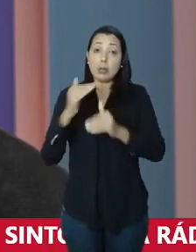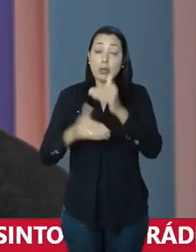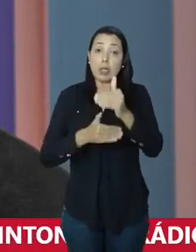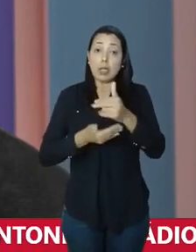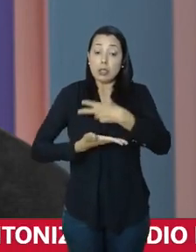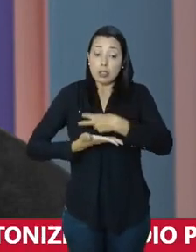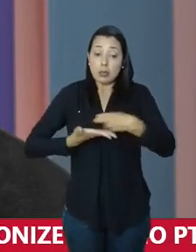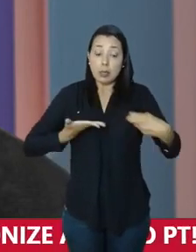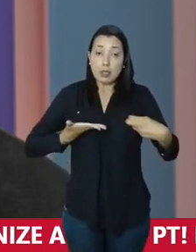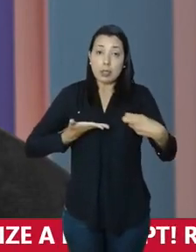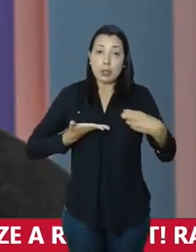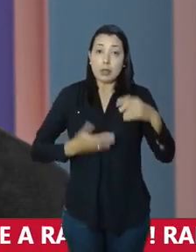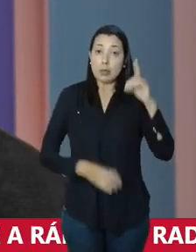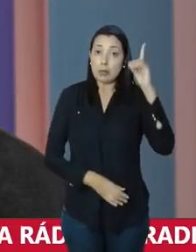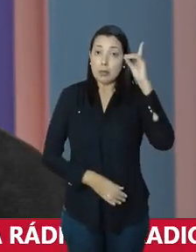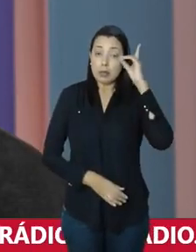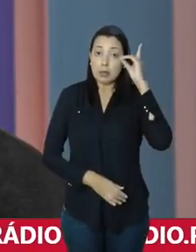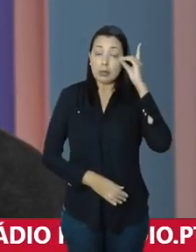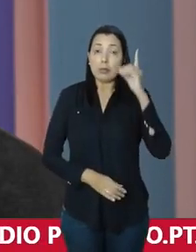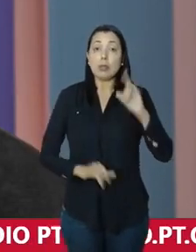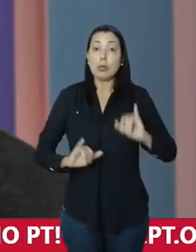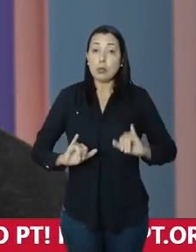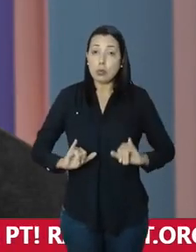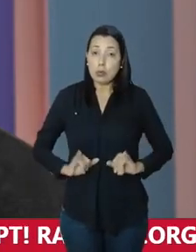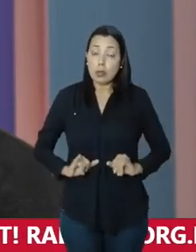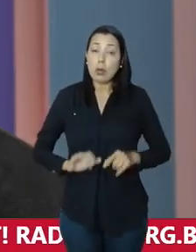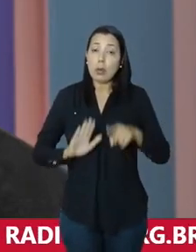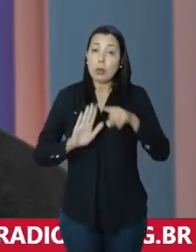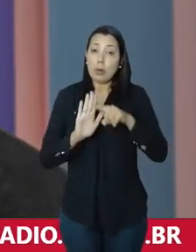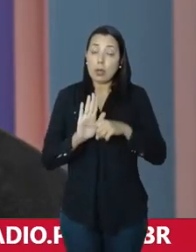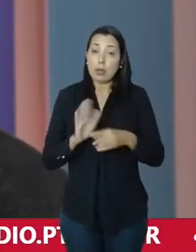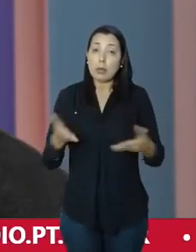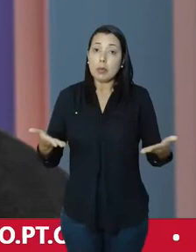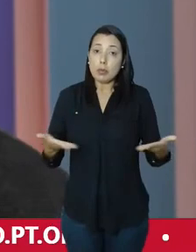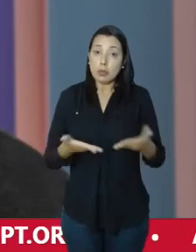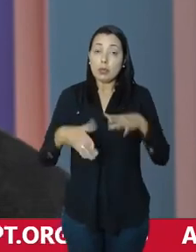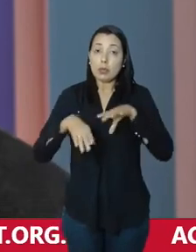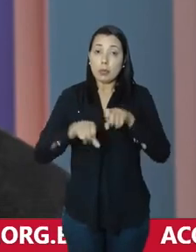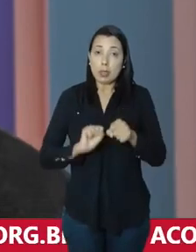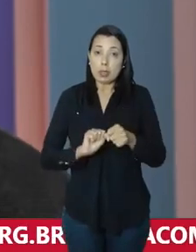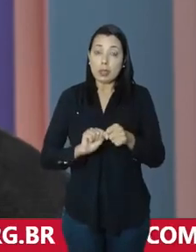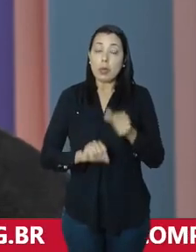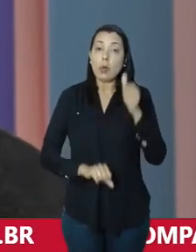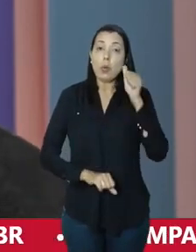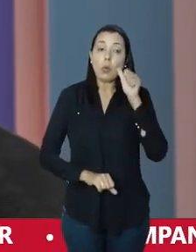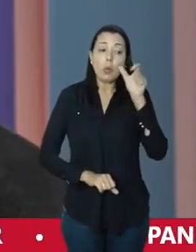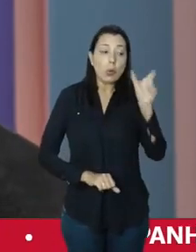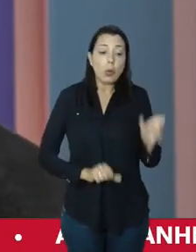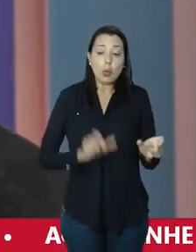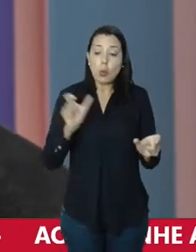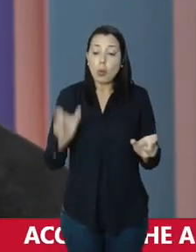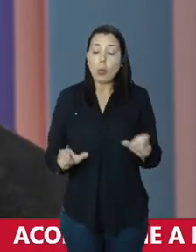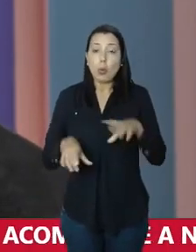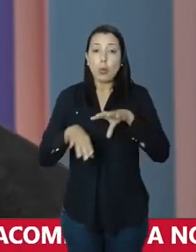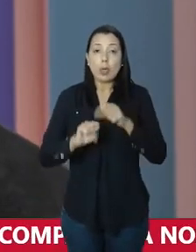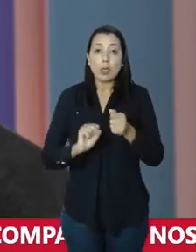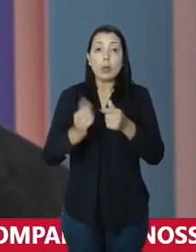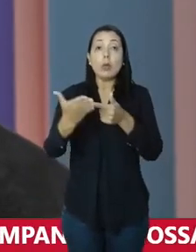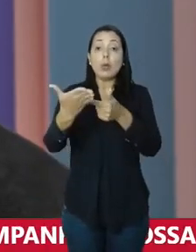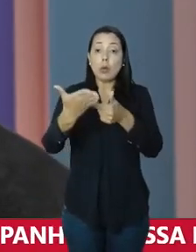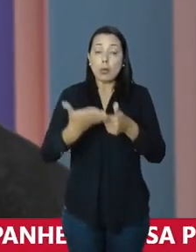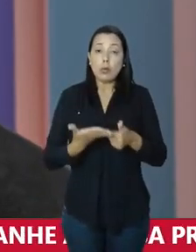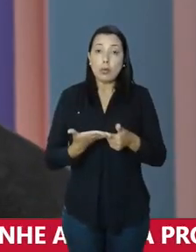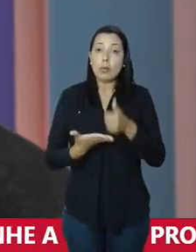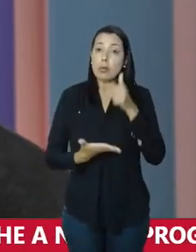impeachment sofrido por Dilma Rousseff. No programa de hoje, a TV Formação, TV Elas por Elas Formação, convida